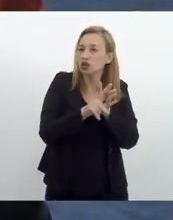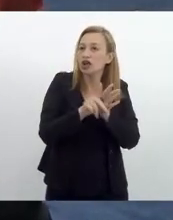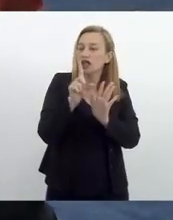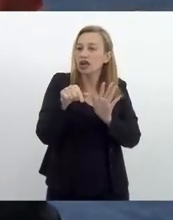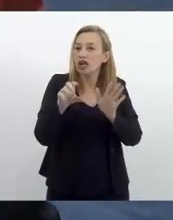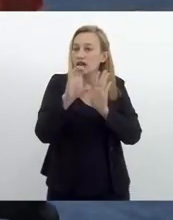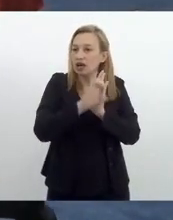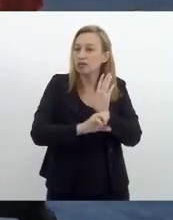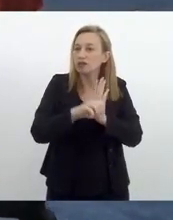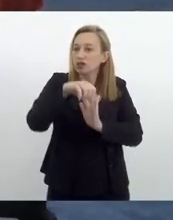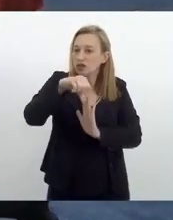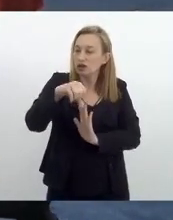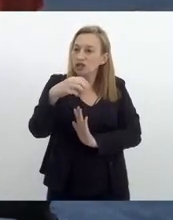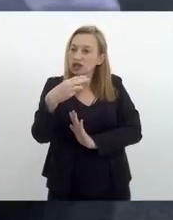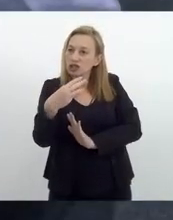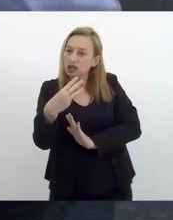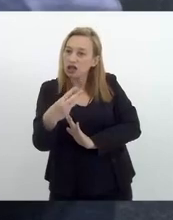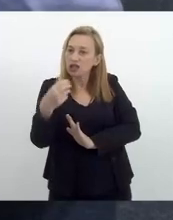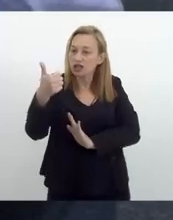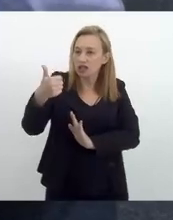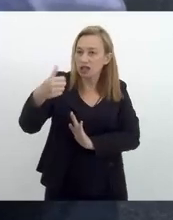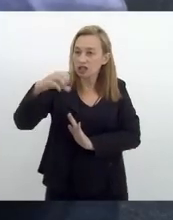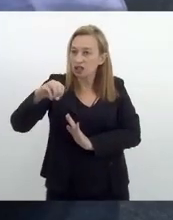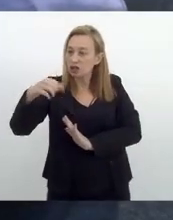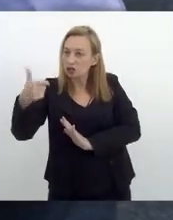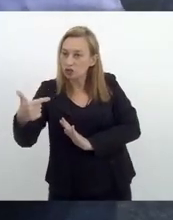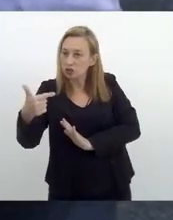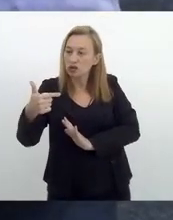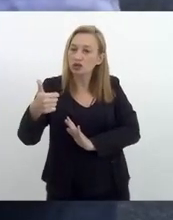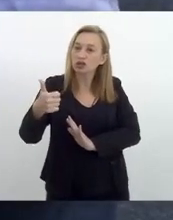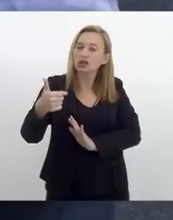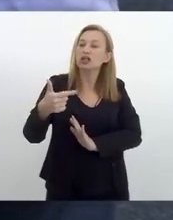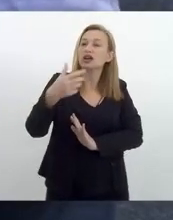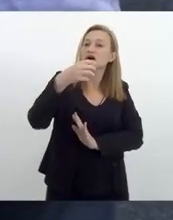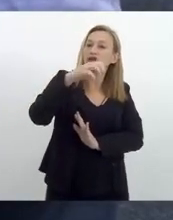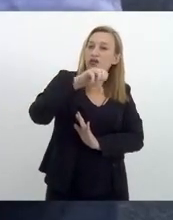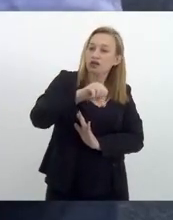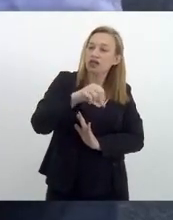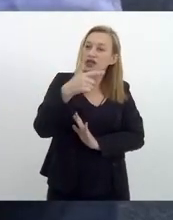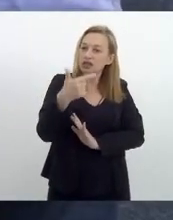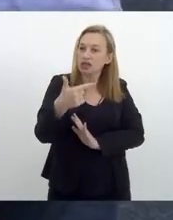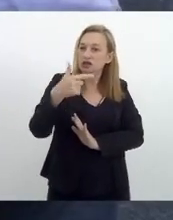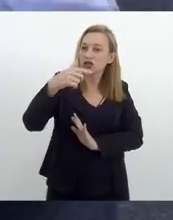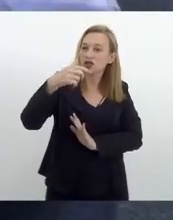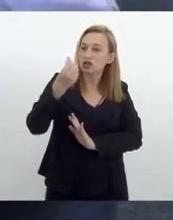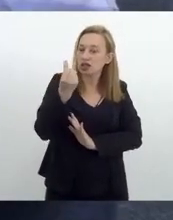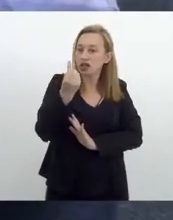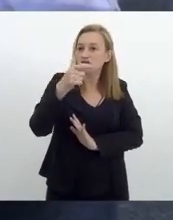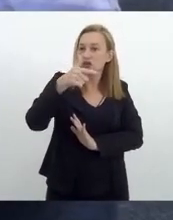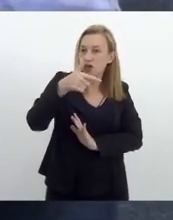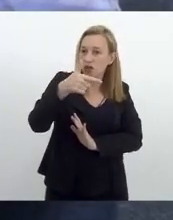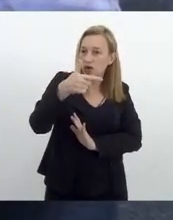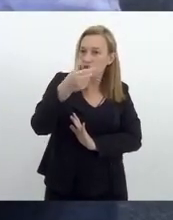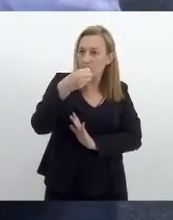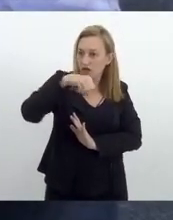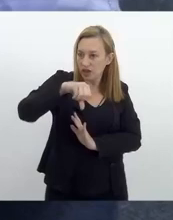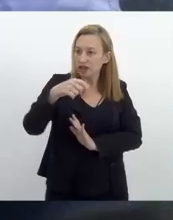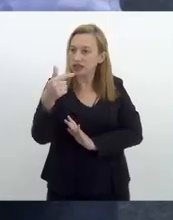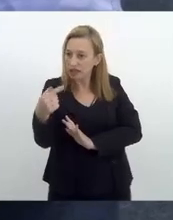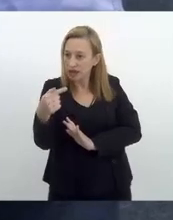é a emenda 93, 102, 96 e 97. A 97, em especial,